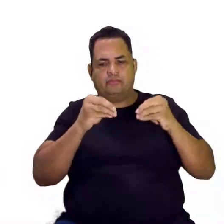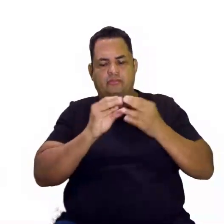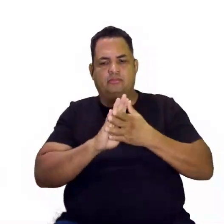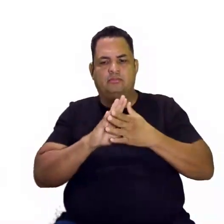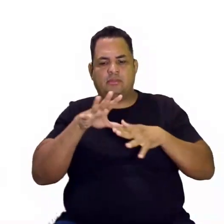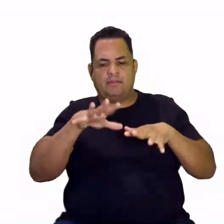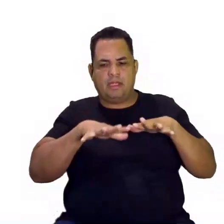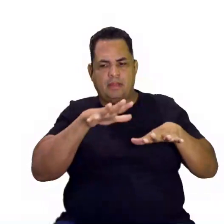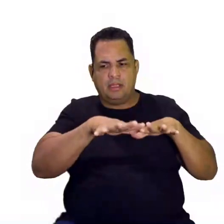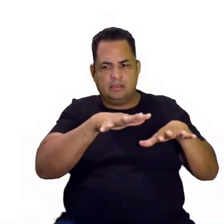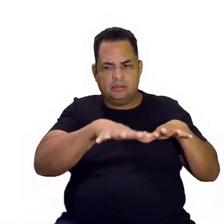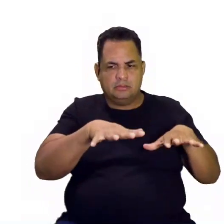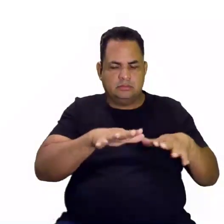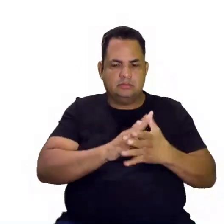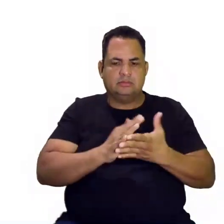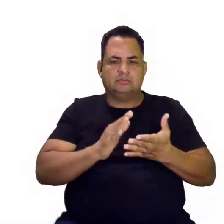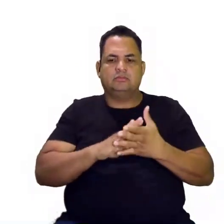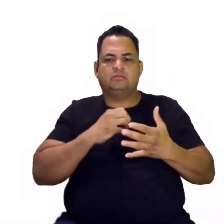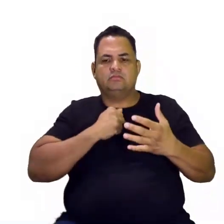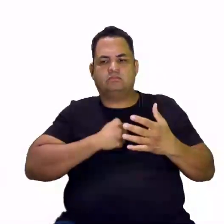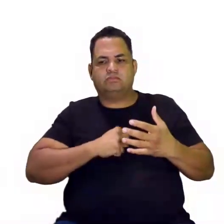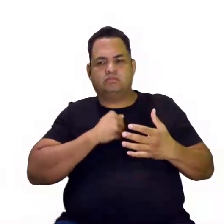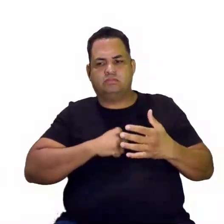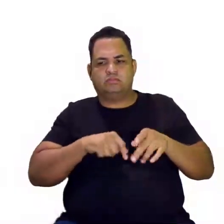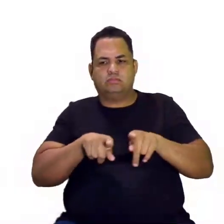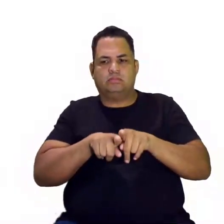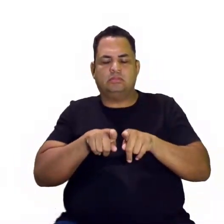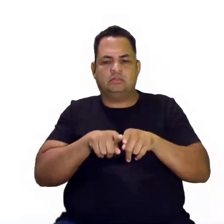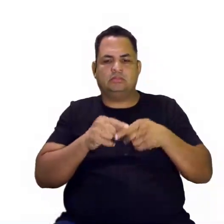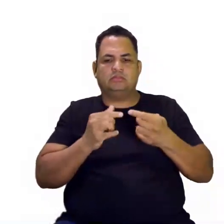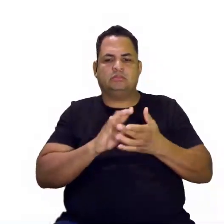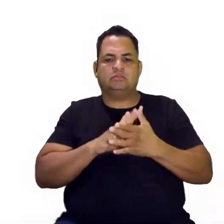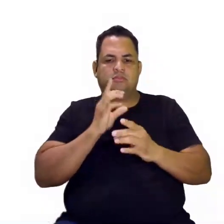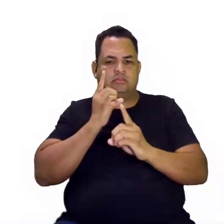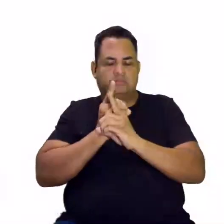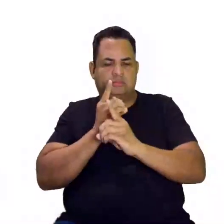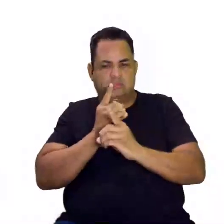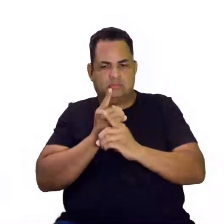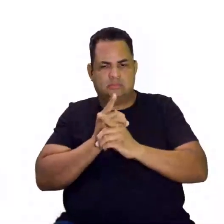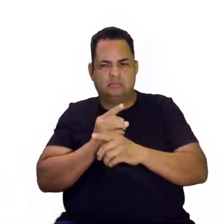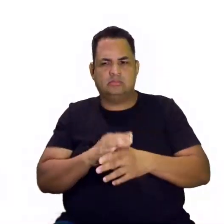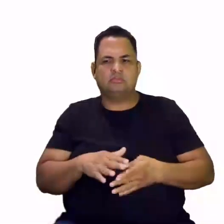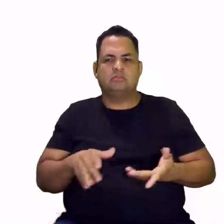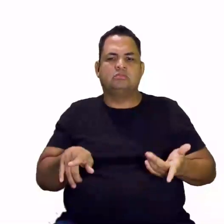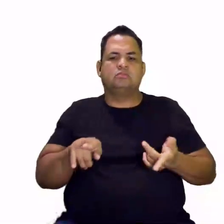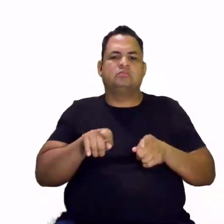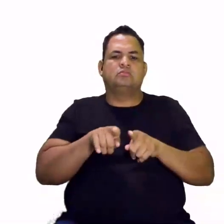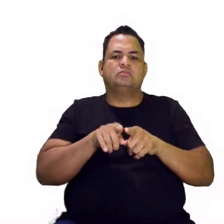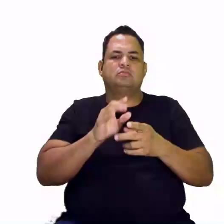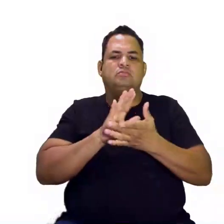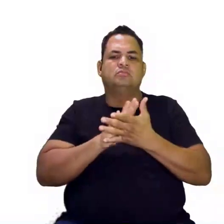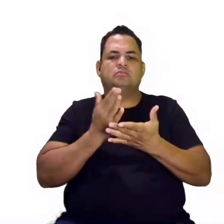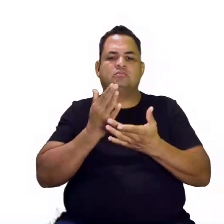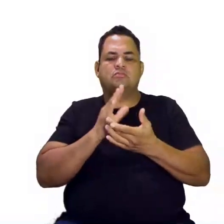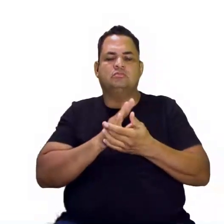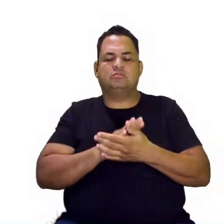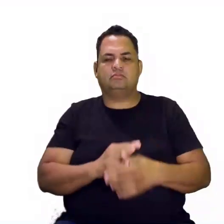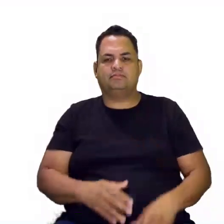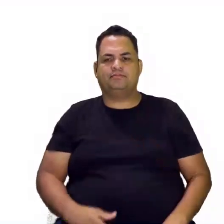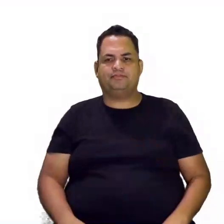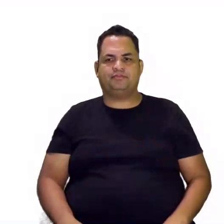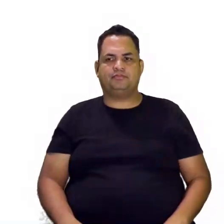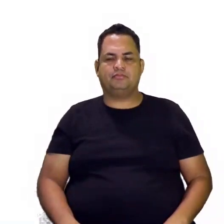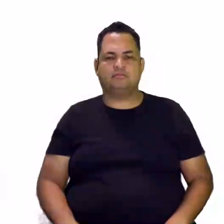ovos, pegadas, fezes também, tá, galera? Fezes também são achados